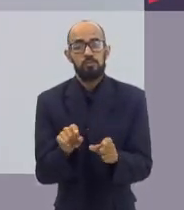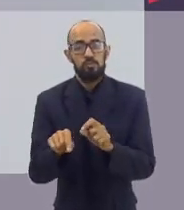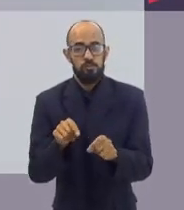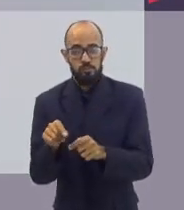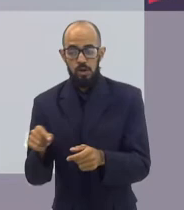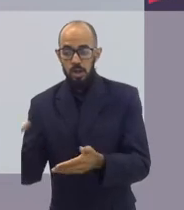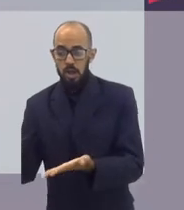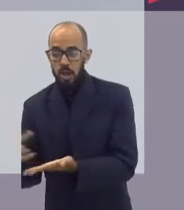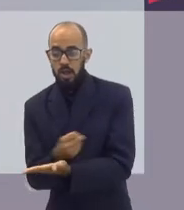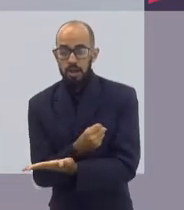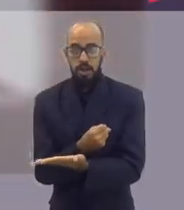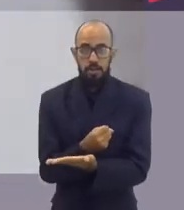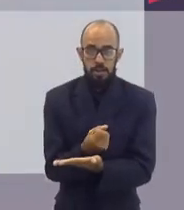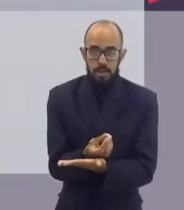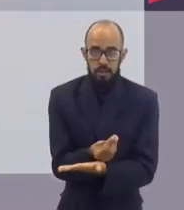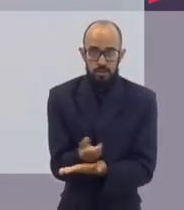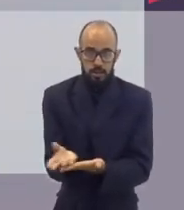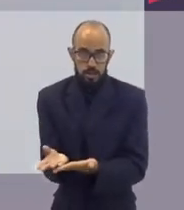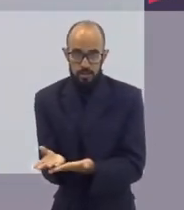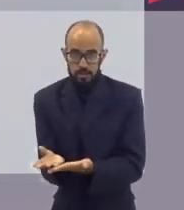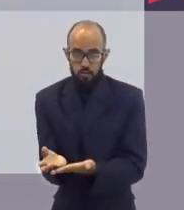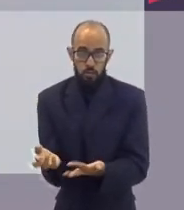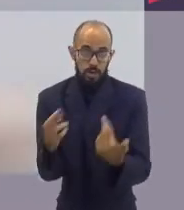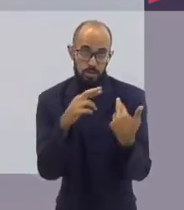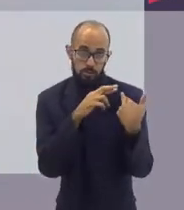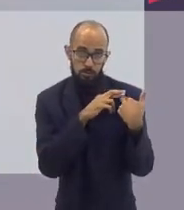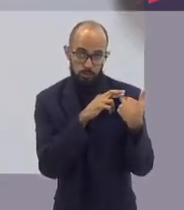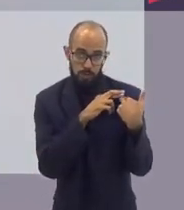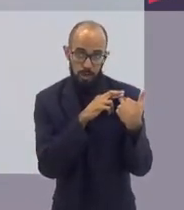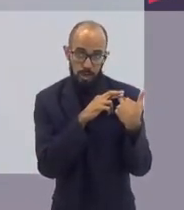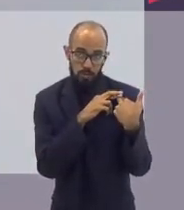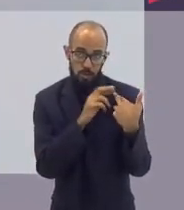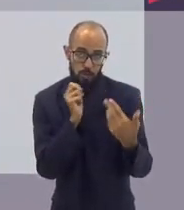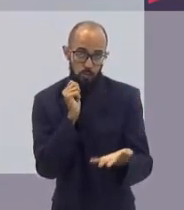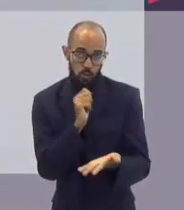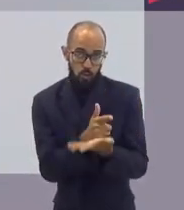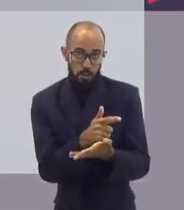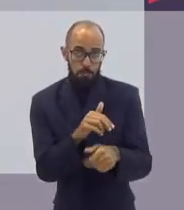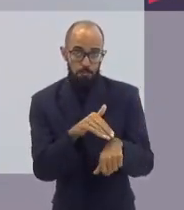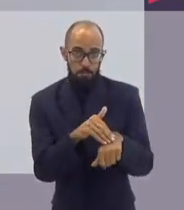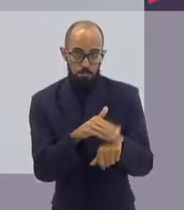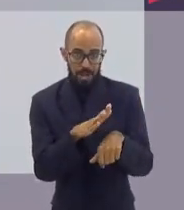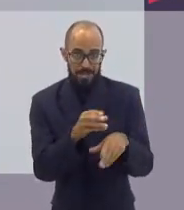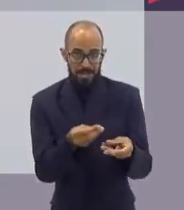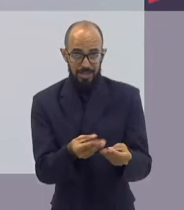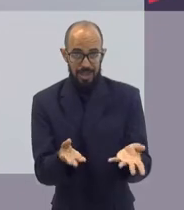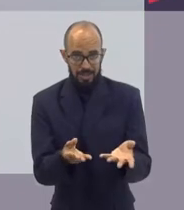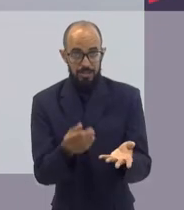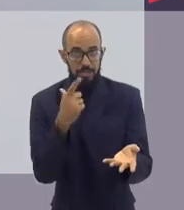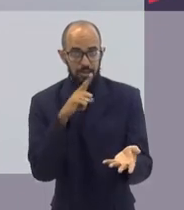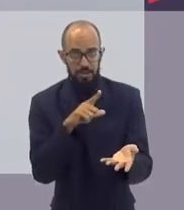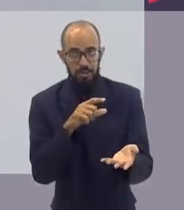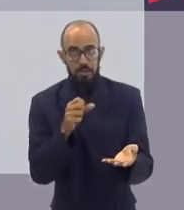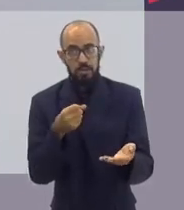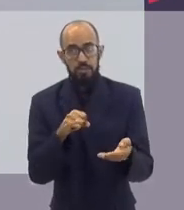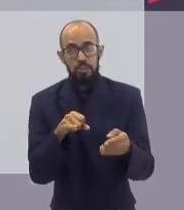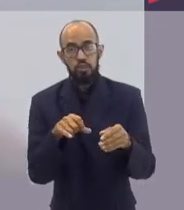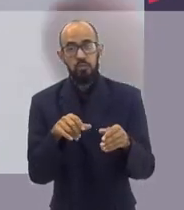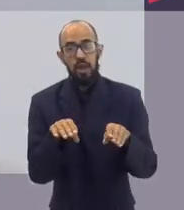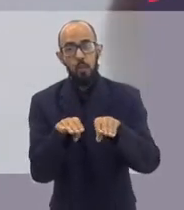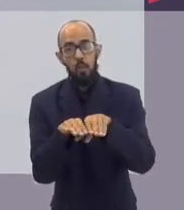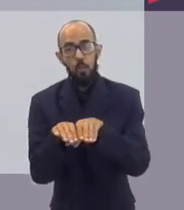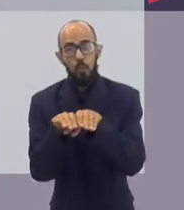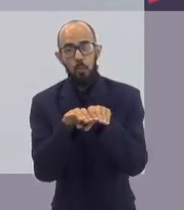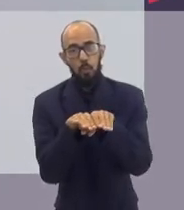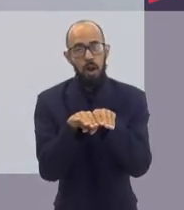juntar as cartas. Quem foi o responsável por comprar o maior número de cartas, ganha. Se tiver empate, é